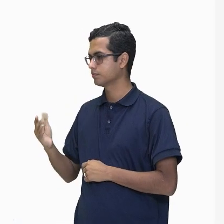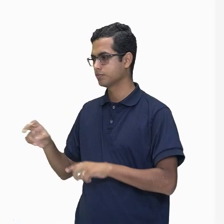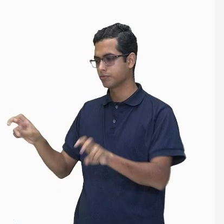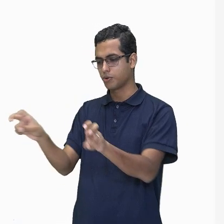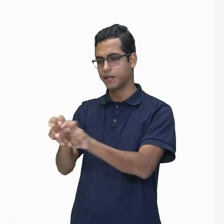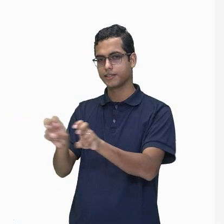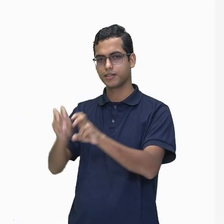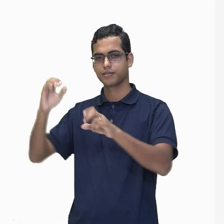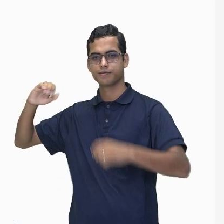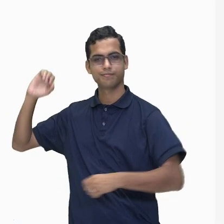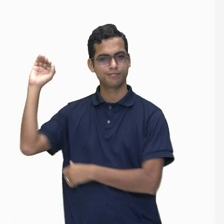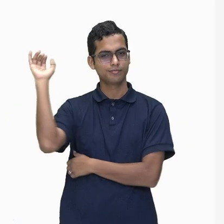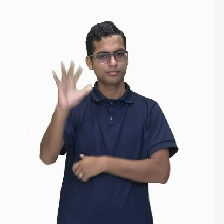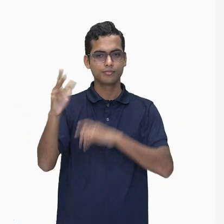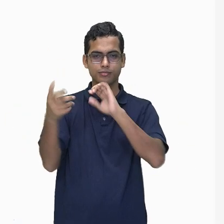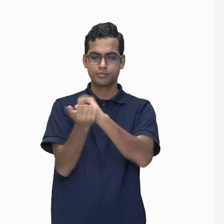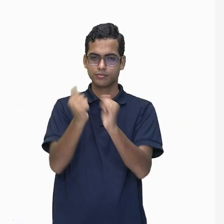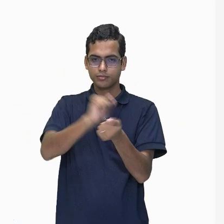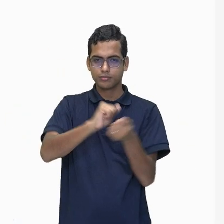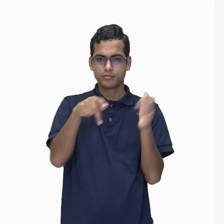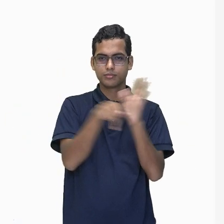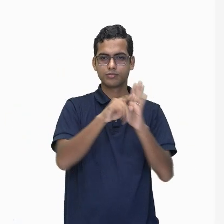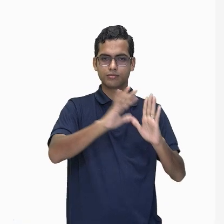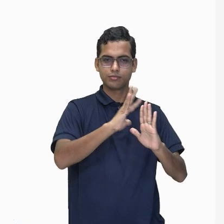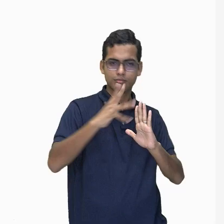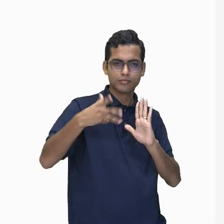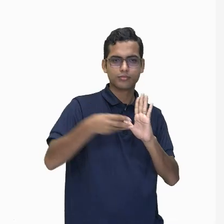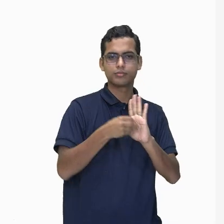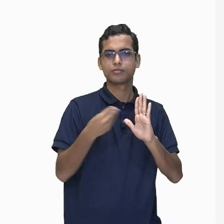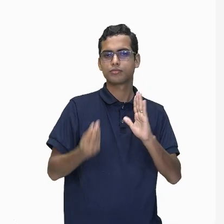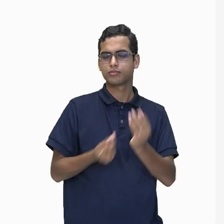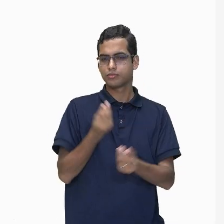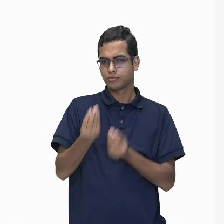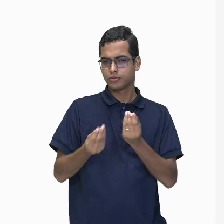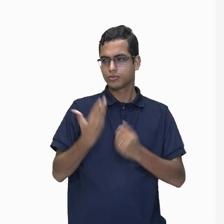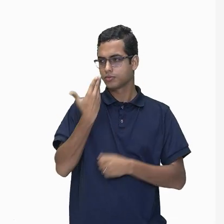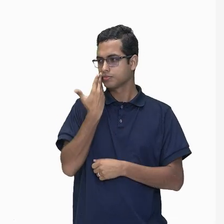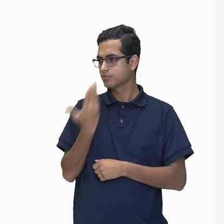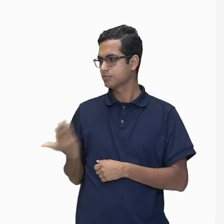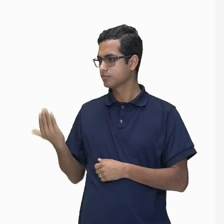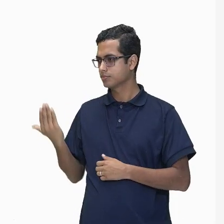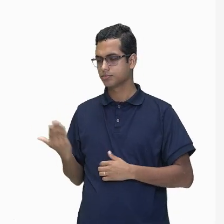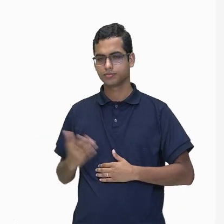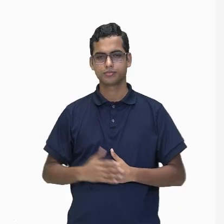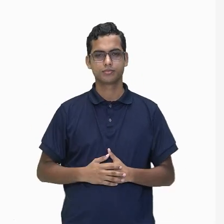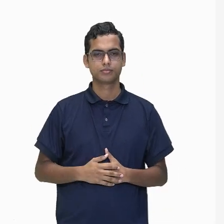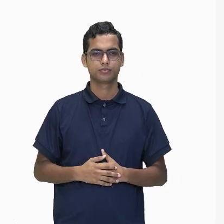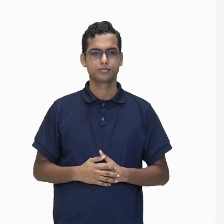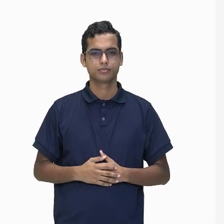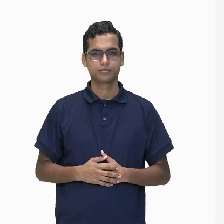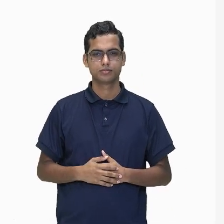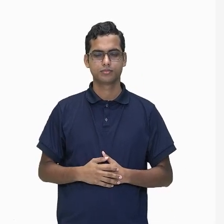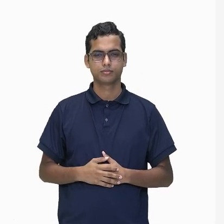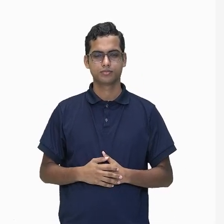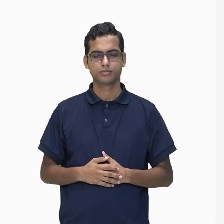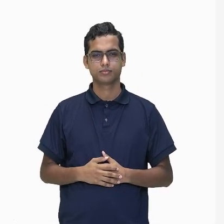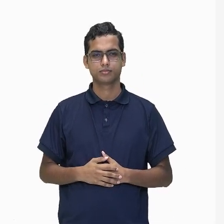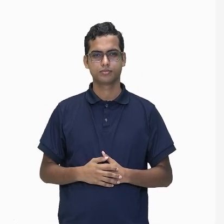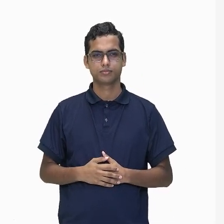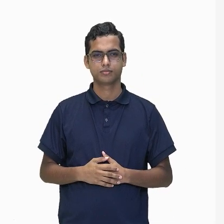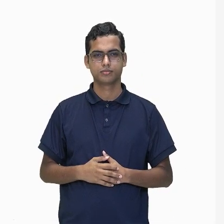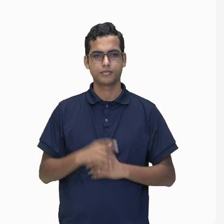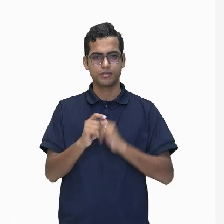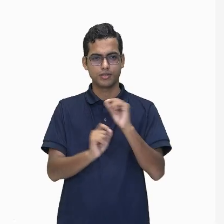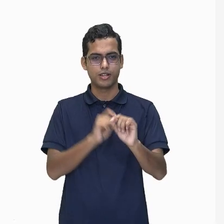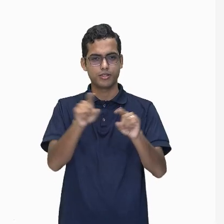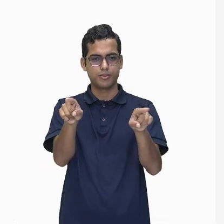handball adaptado à realidade amazônica. Ele é jogado com as mãos, tá? É um esporte que é jogado